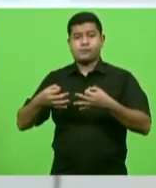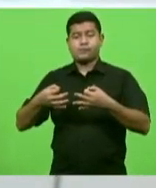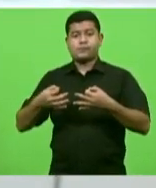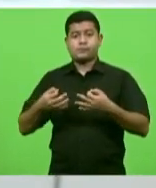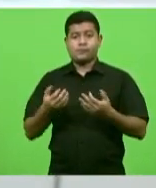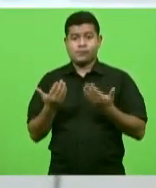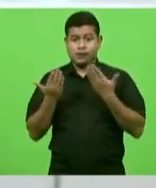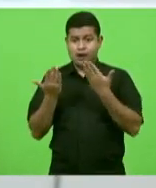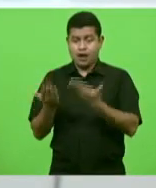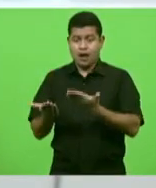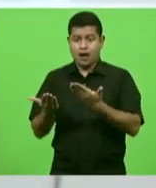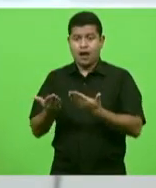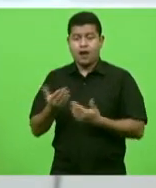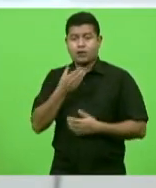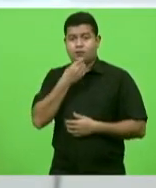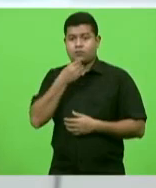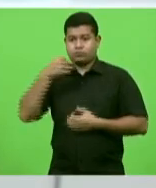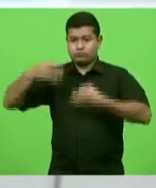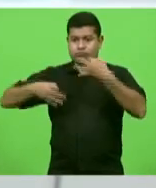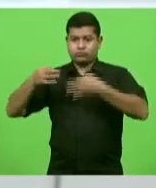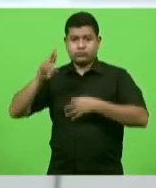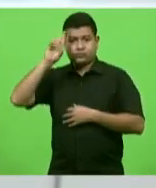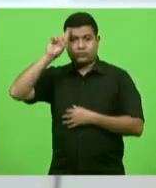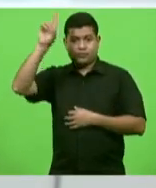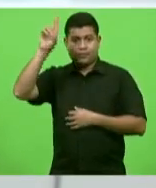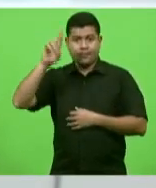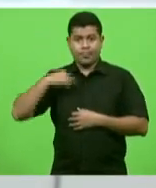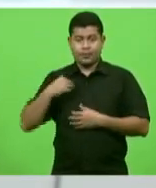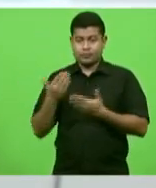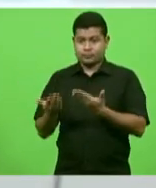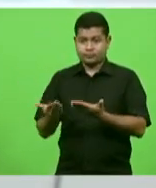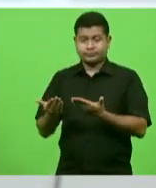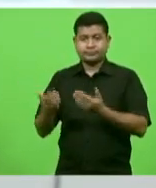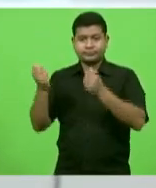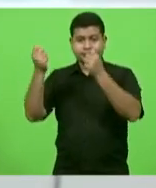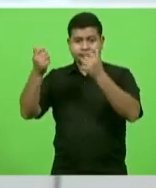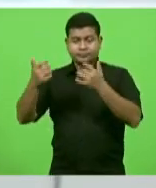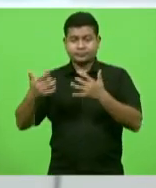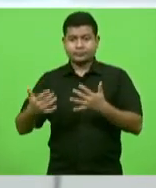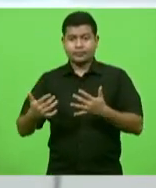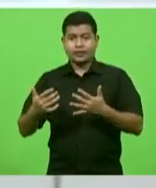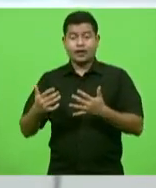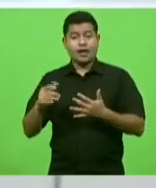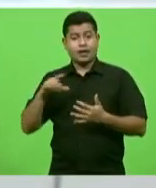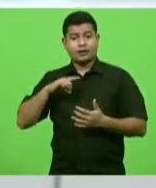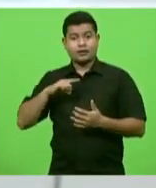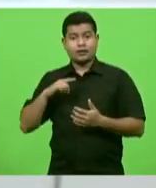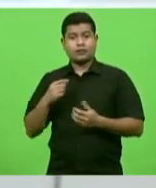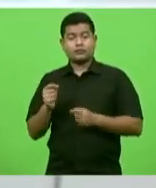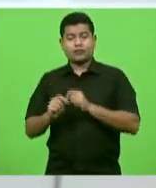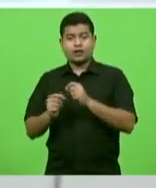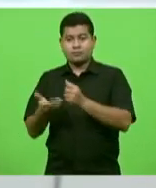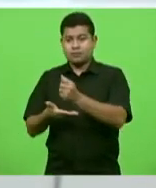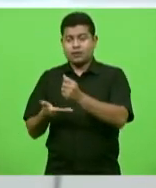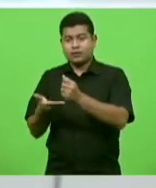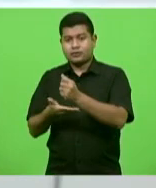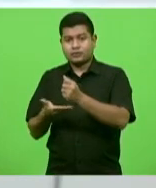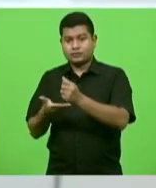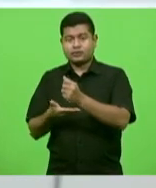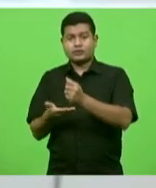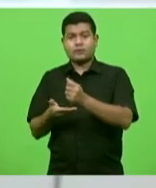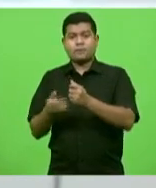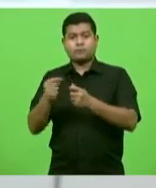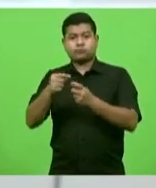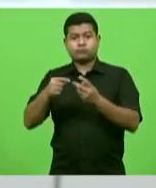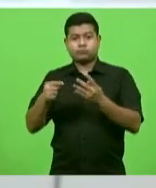regra se o juiz uma razão explicativa enquanto que ao basear-se numa determinada diretriz